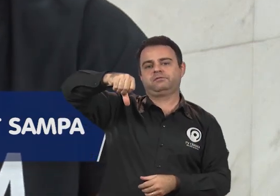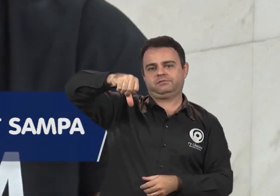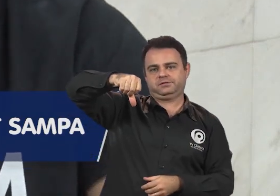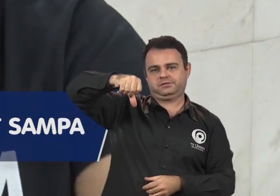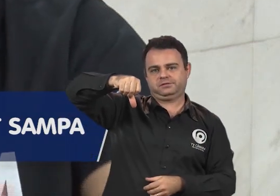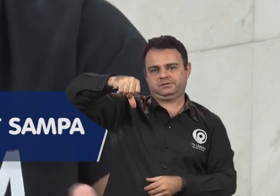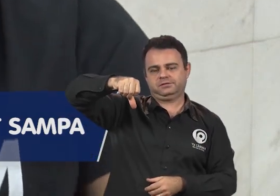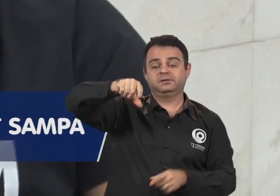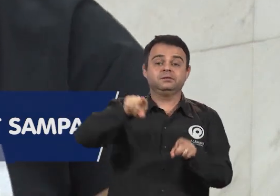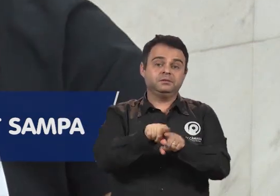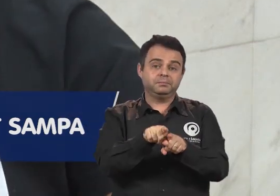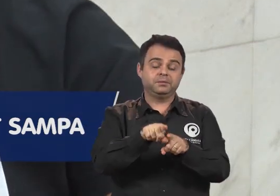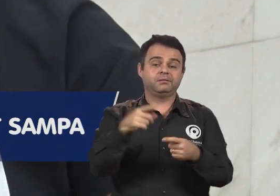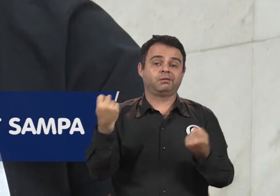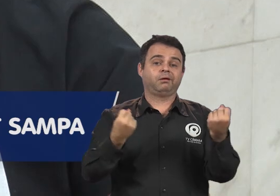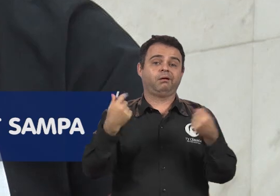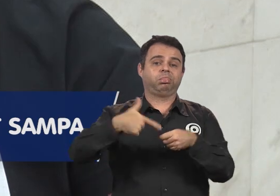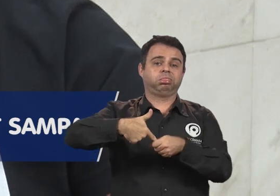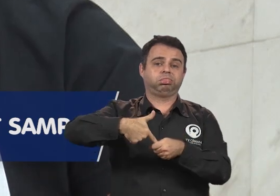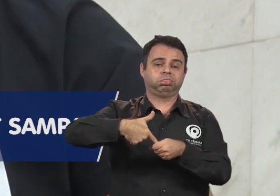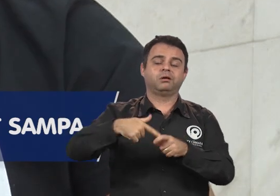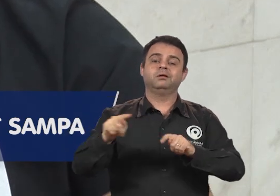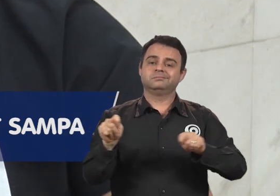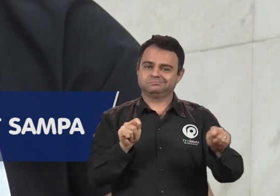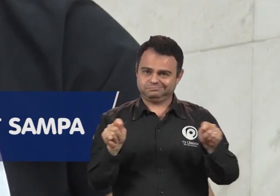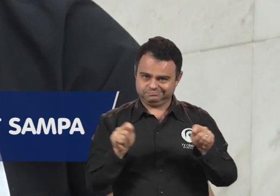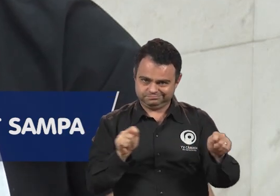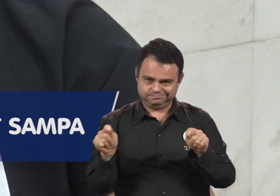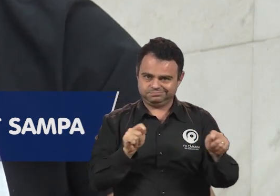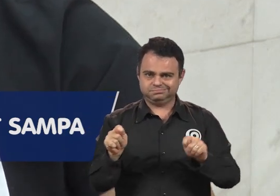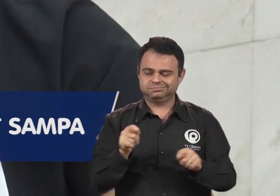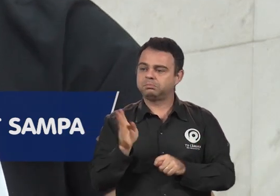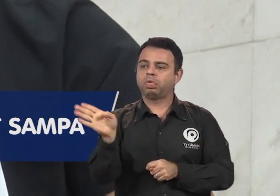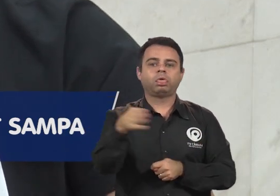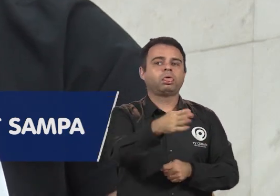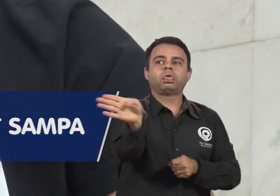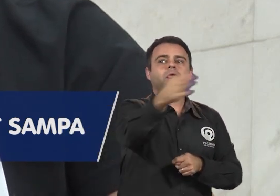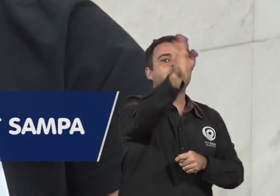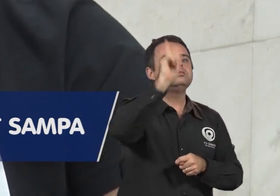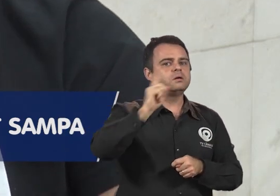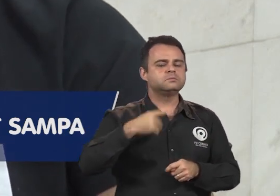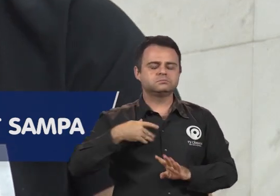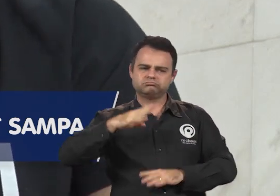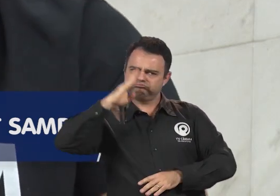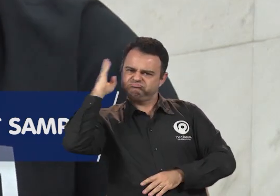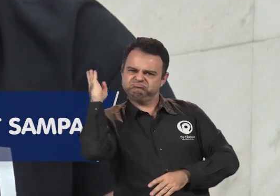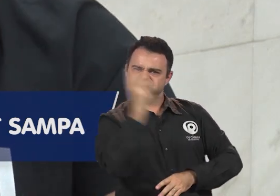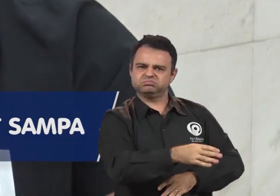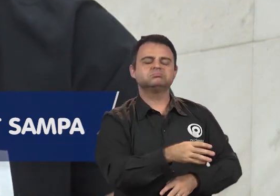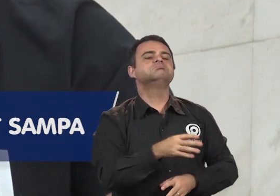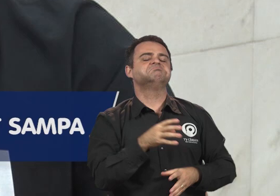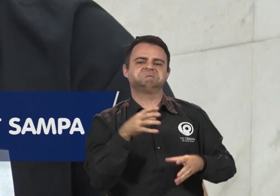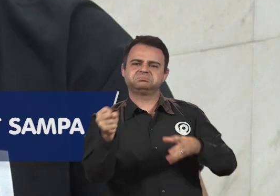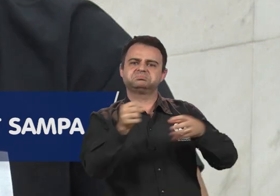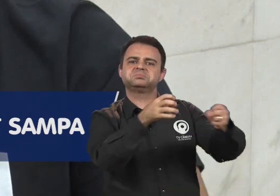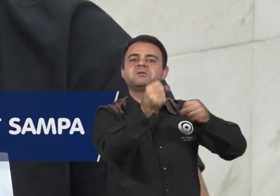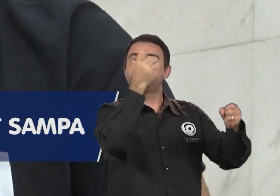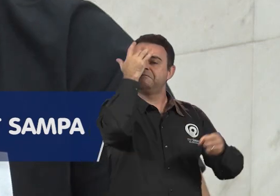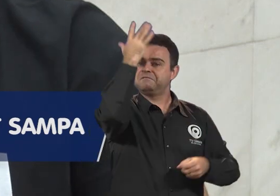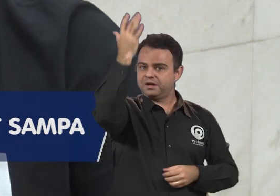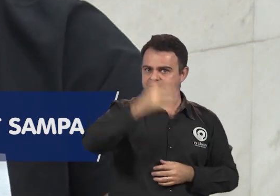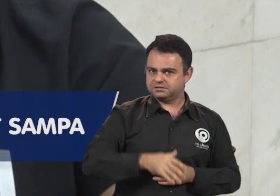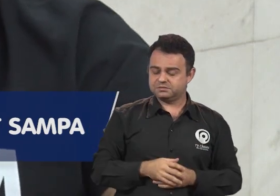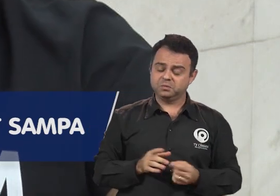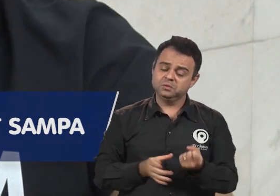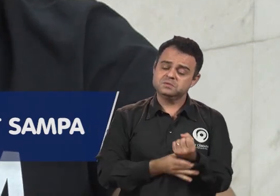cara não precisa ficar indo atrás de todo ponto. Então, realmente é algo que ajuda muito na segurança pública, e não só na segurança pública. Se a gente conseguir